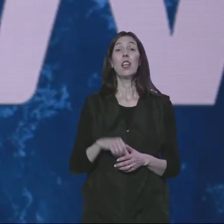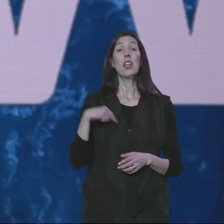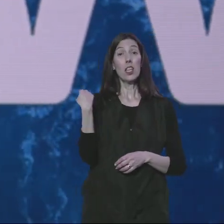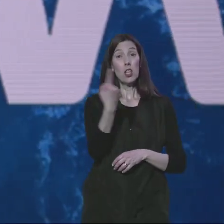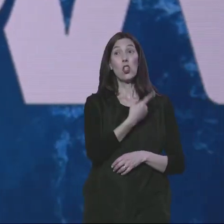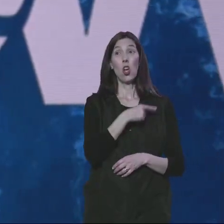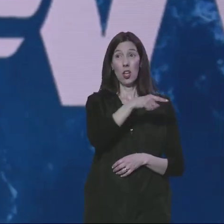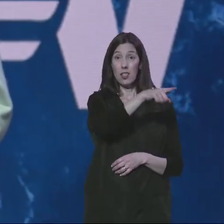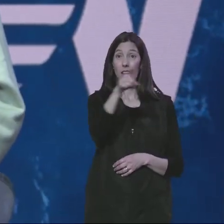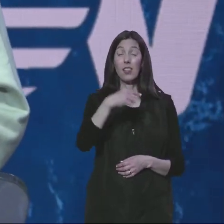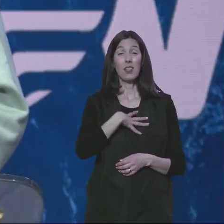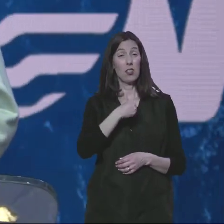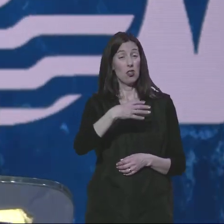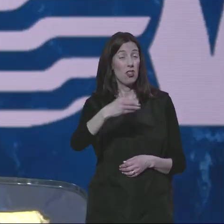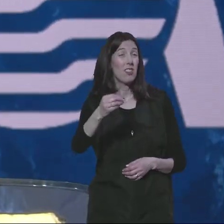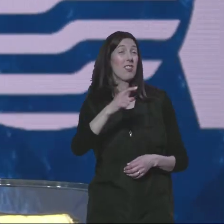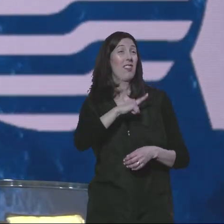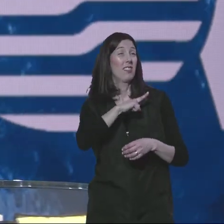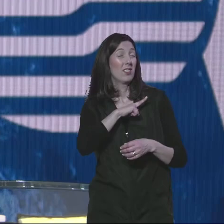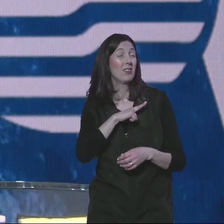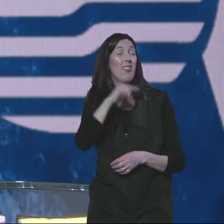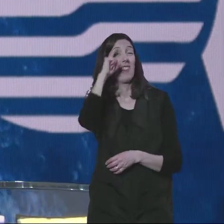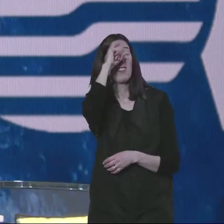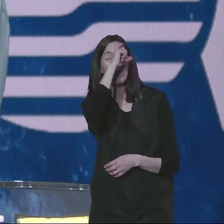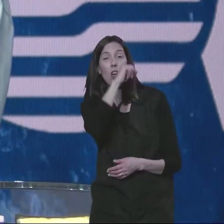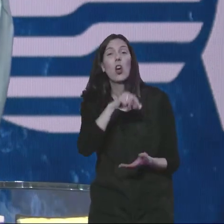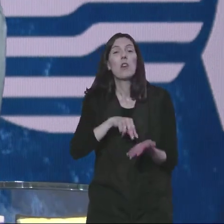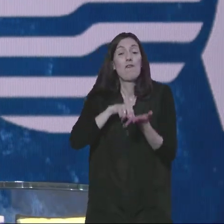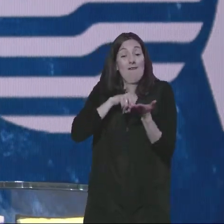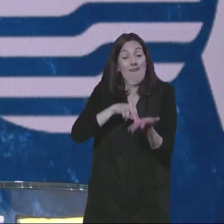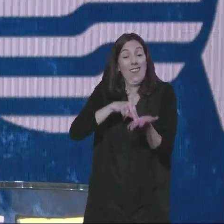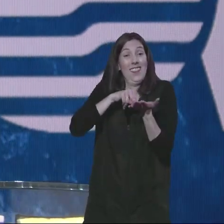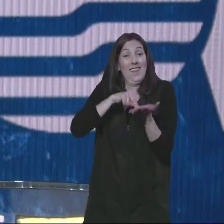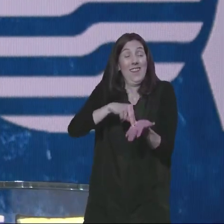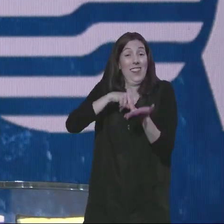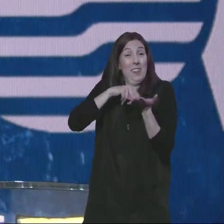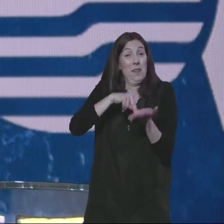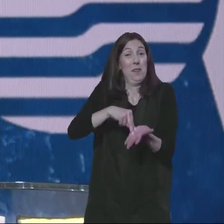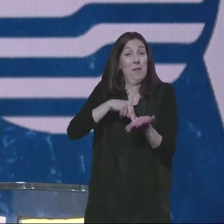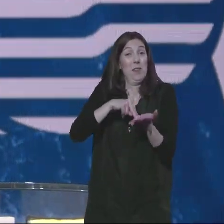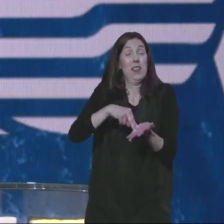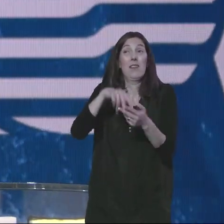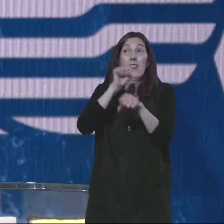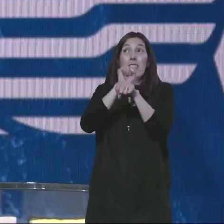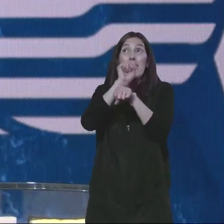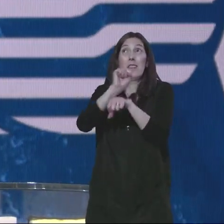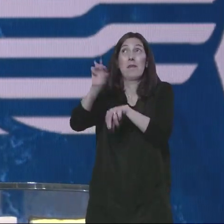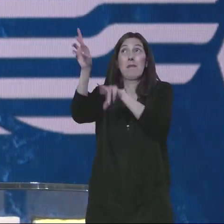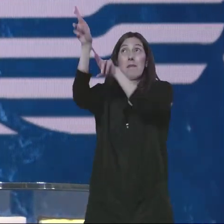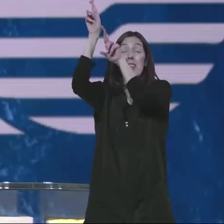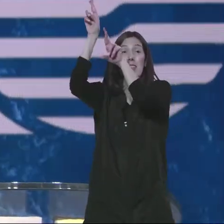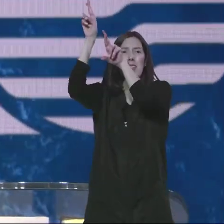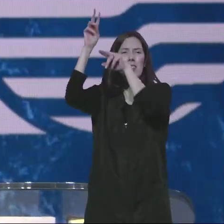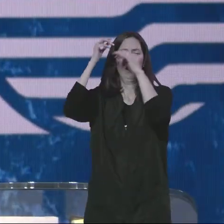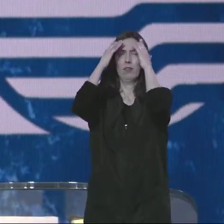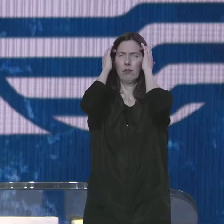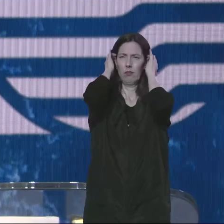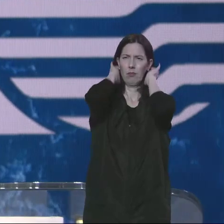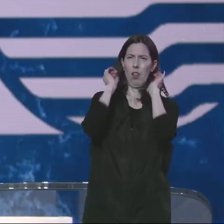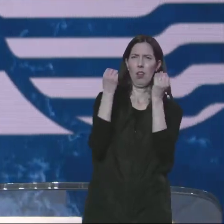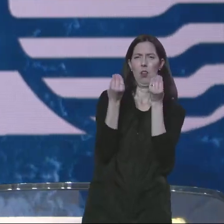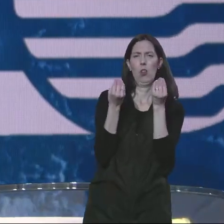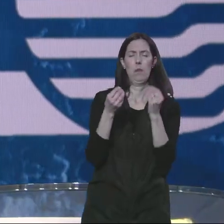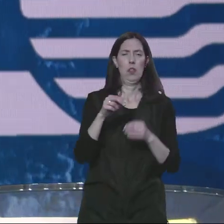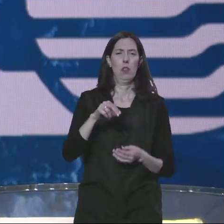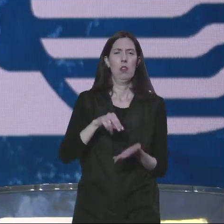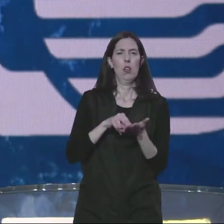dificuldade. O que é perseverança? É perseverar na esperança. Como assim? Eu tenho uma